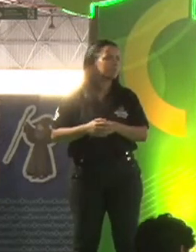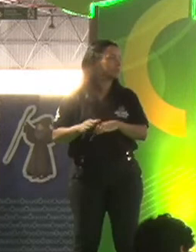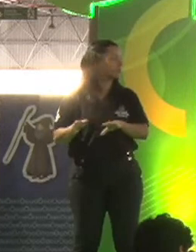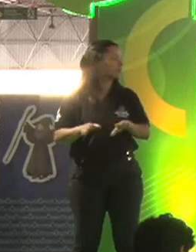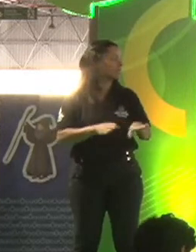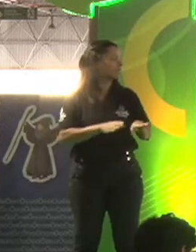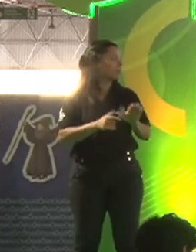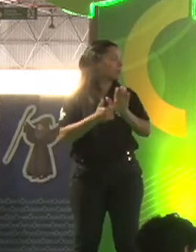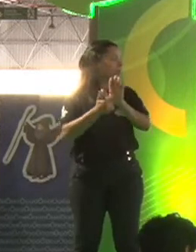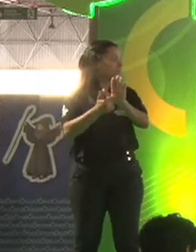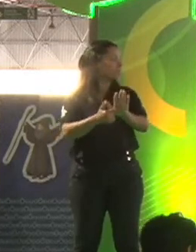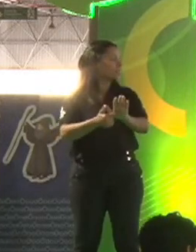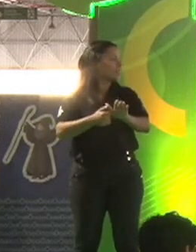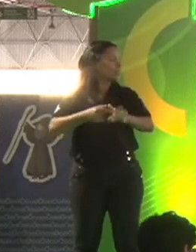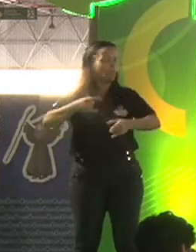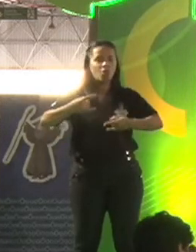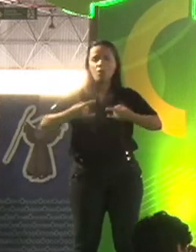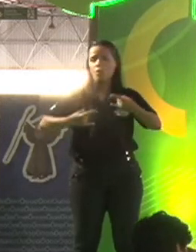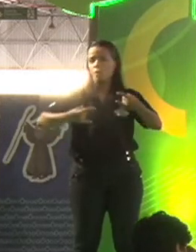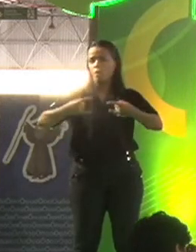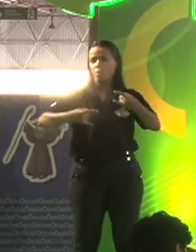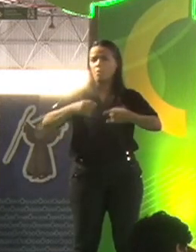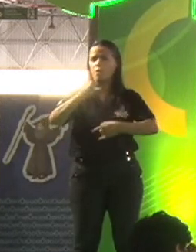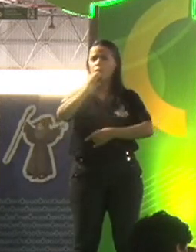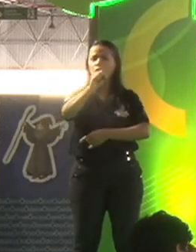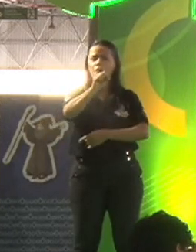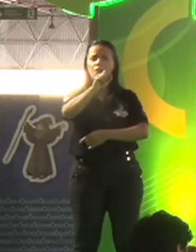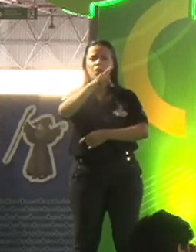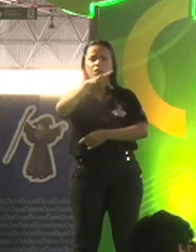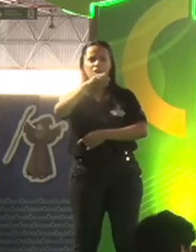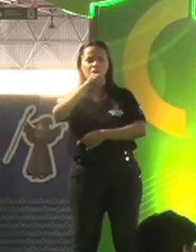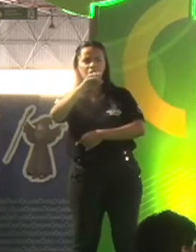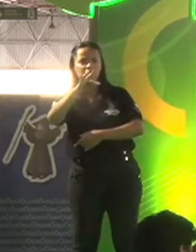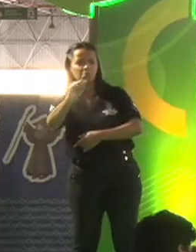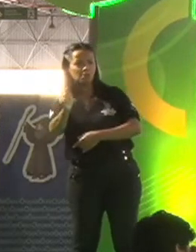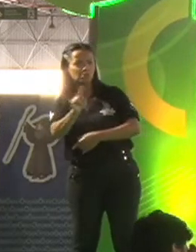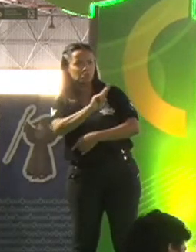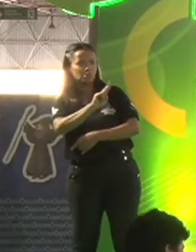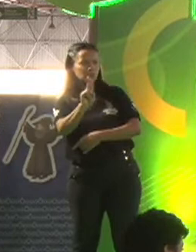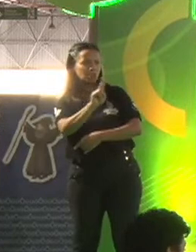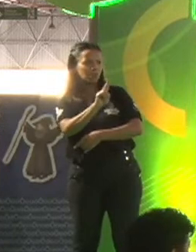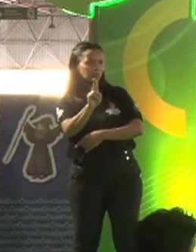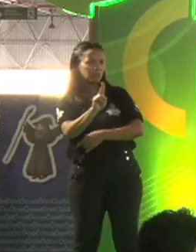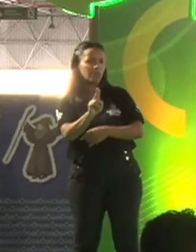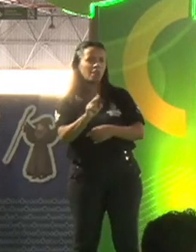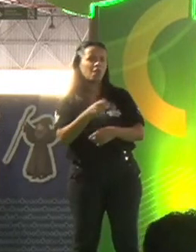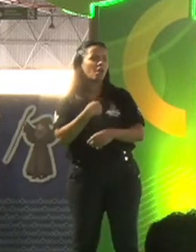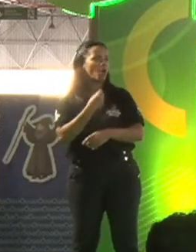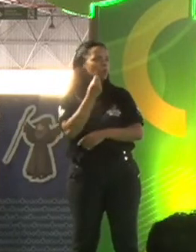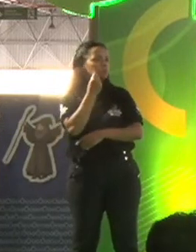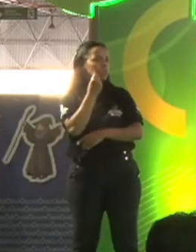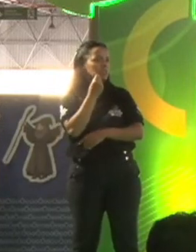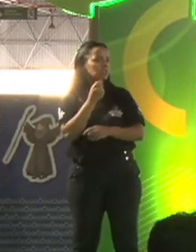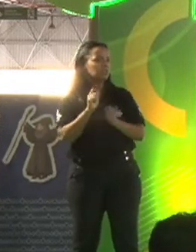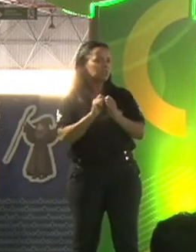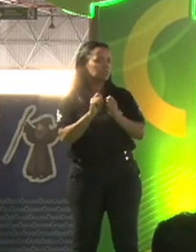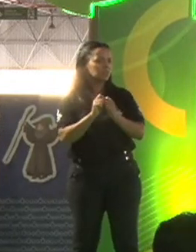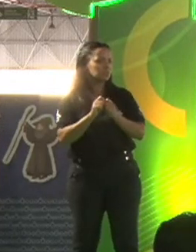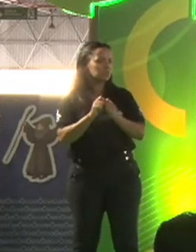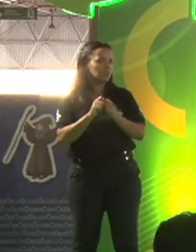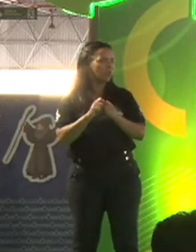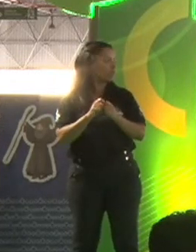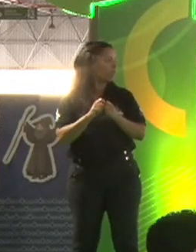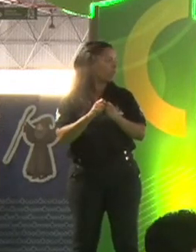o robô esporte da Boston dynamics que de um dos Testes que estão fazendo e o Spot é um robozinho